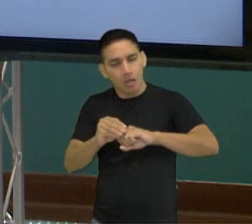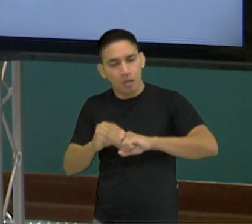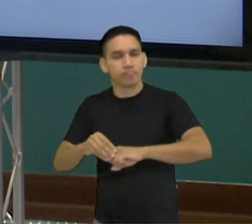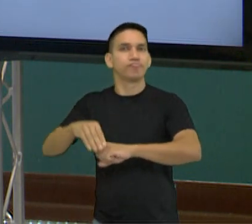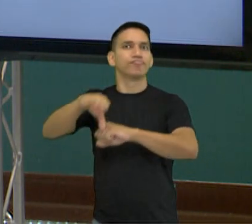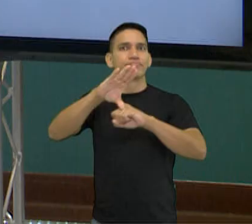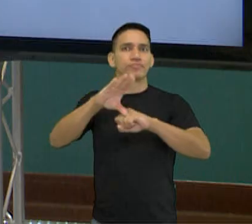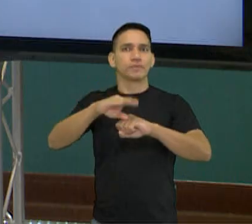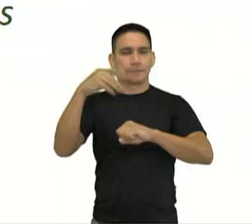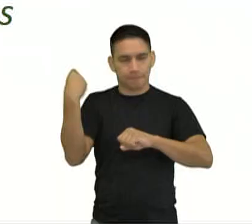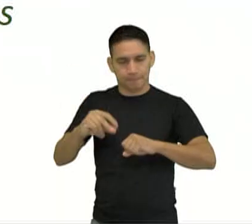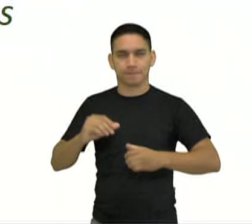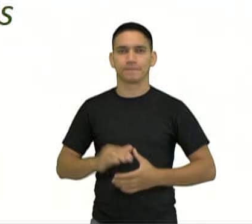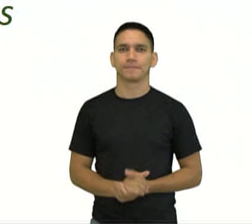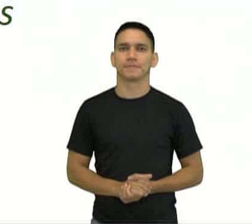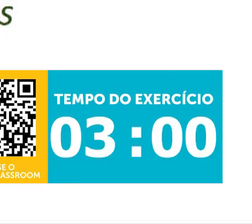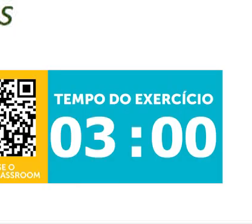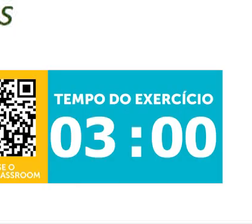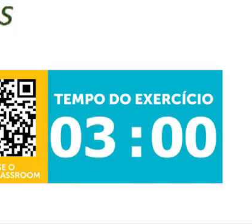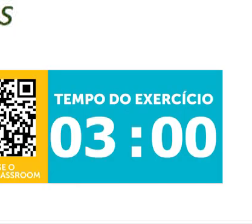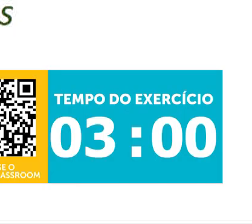conhecimento mãos à obra.